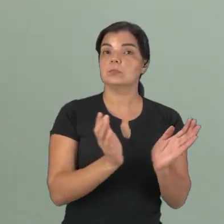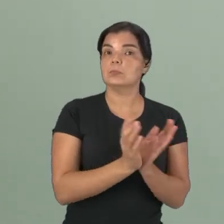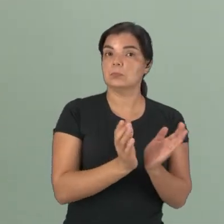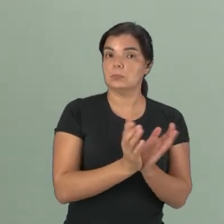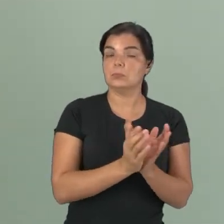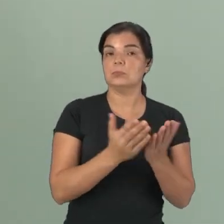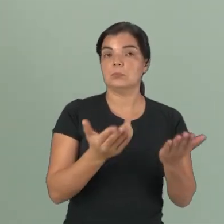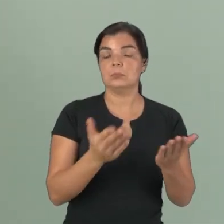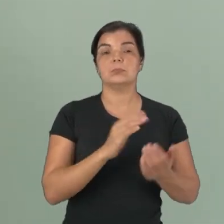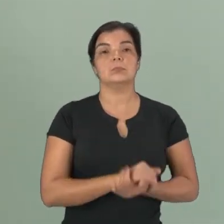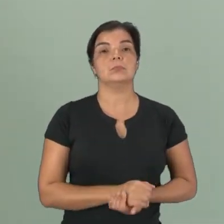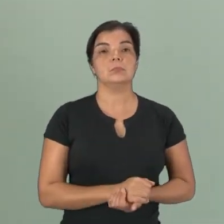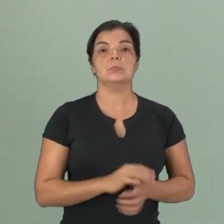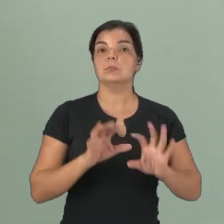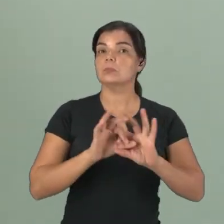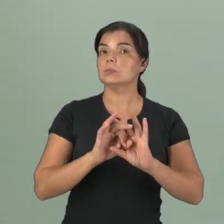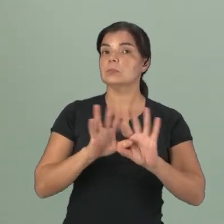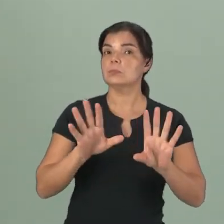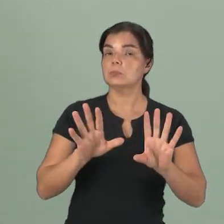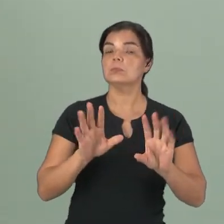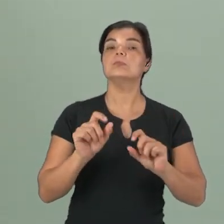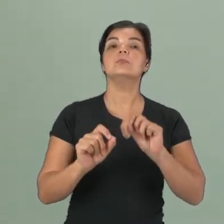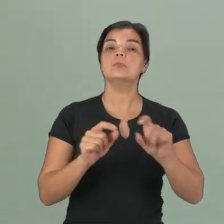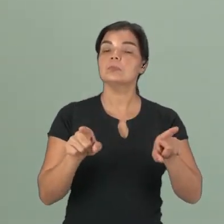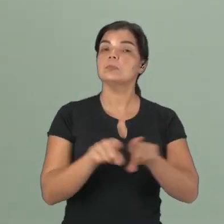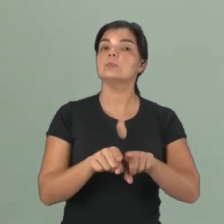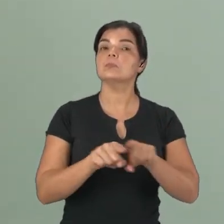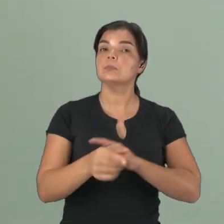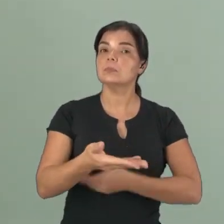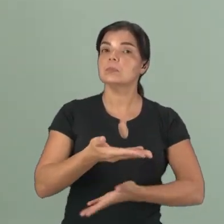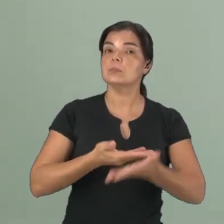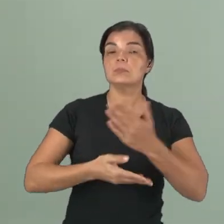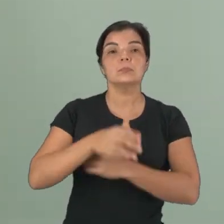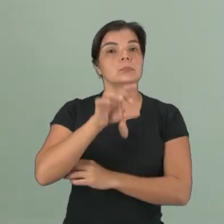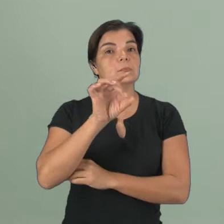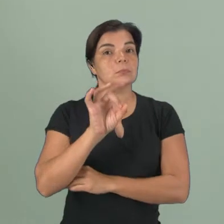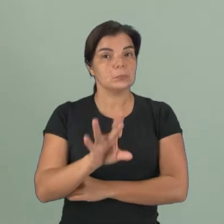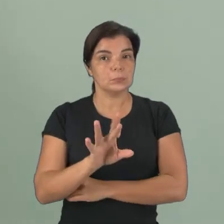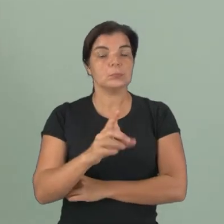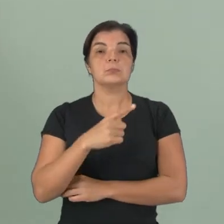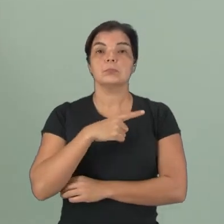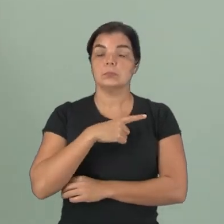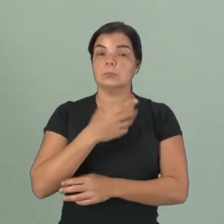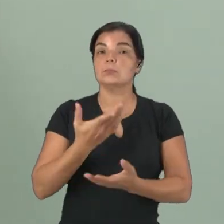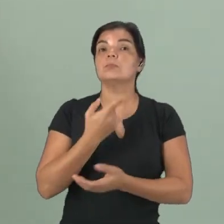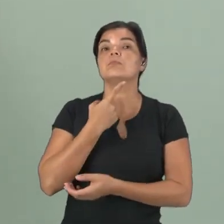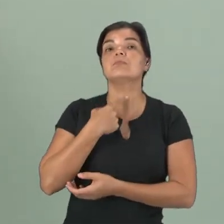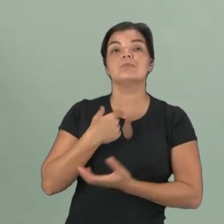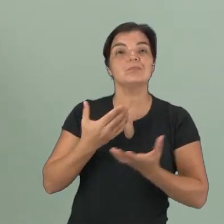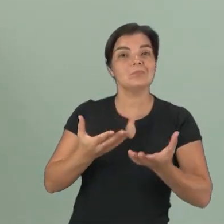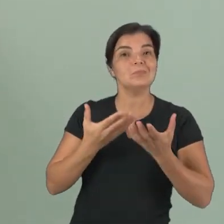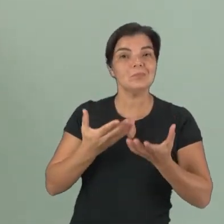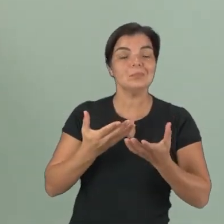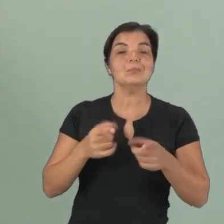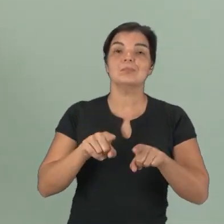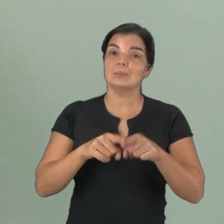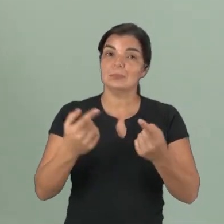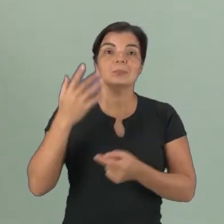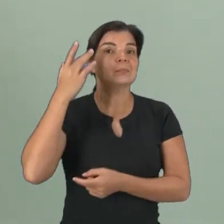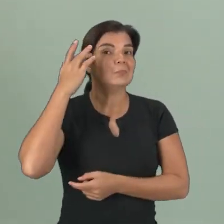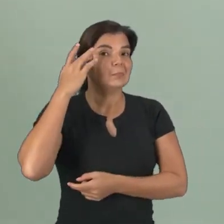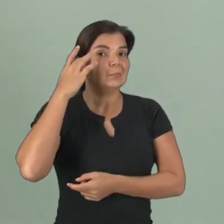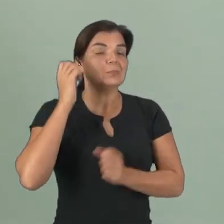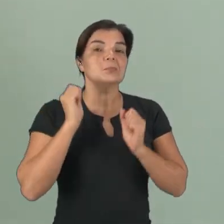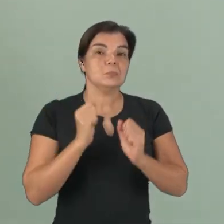coletivos, certo? Então, a nossa liberdade, ela também envolve não só aquilo que a gente quer e aquilo que a gente acha que a